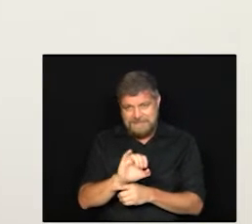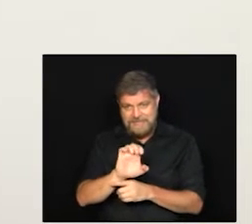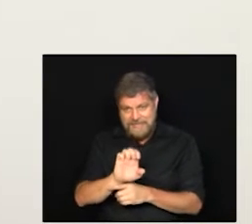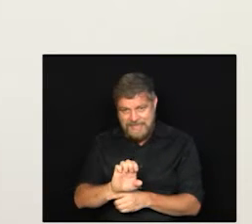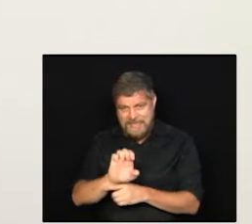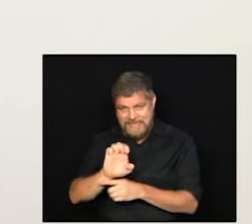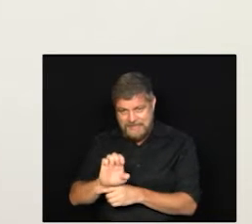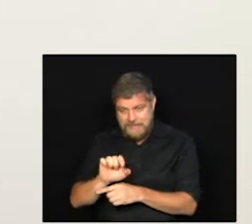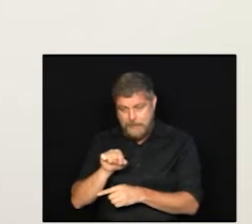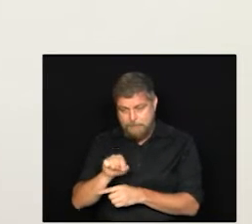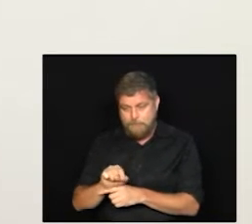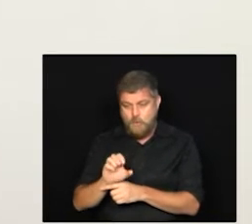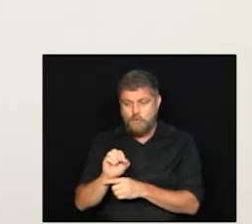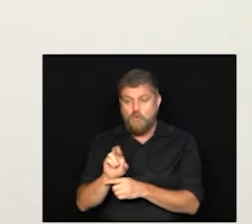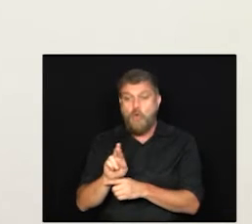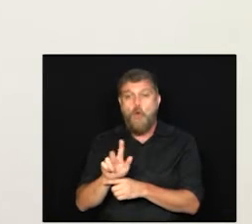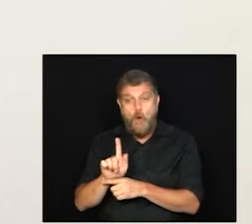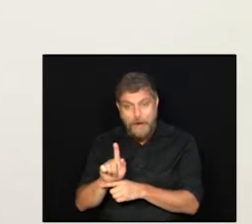www.ciee.org.br.